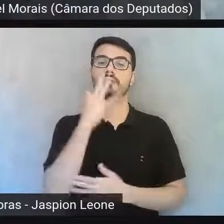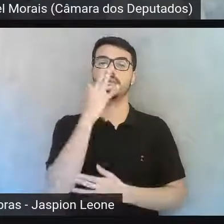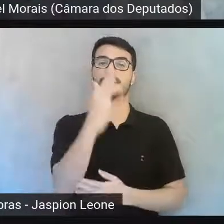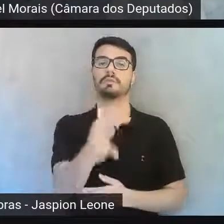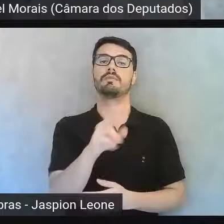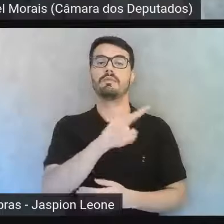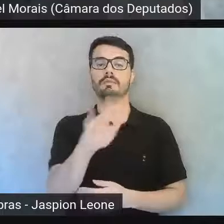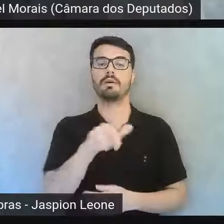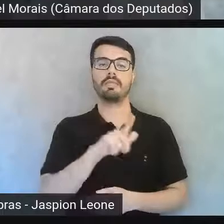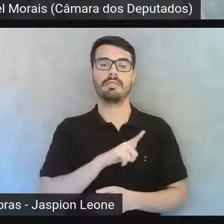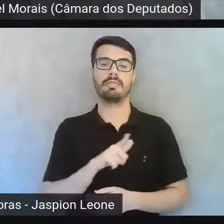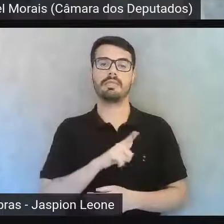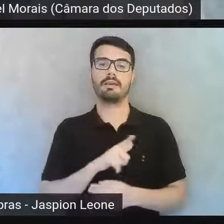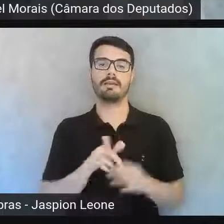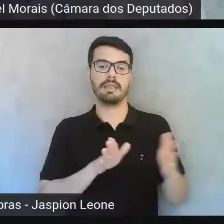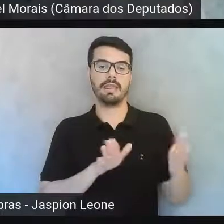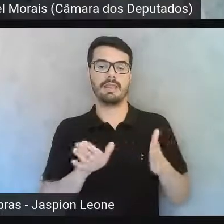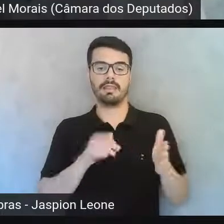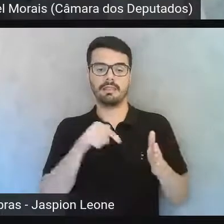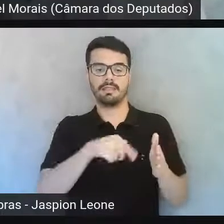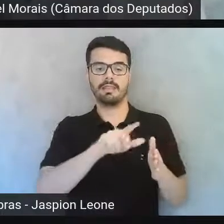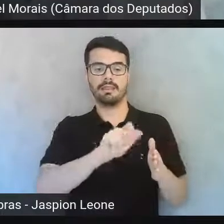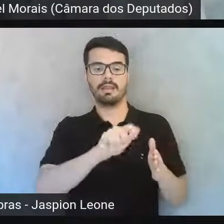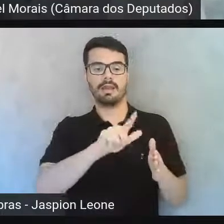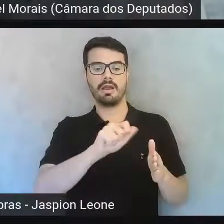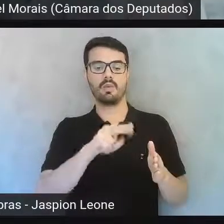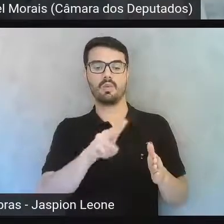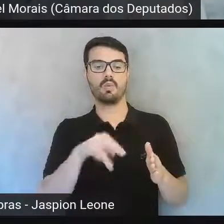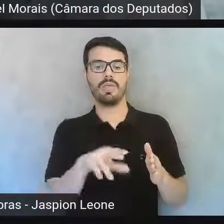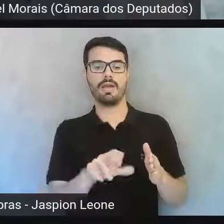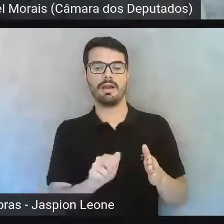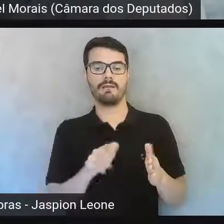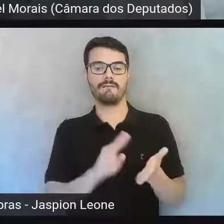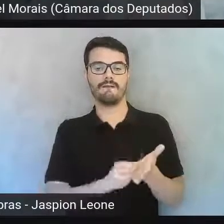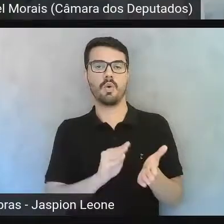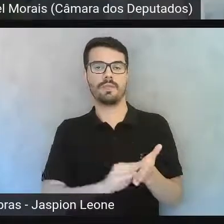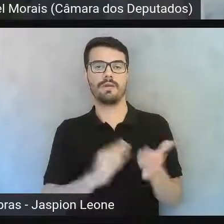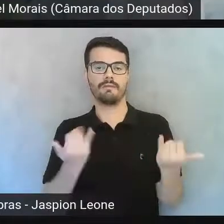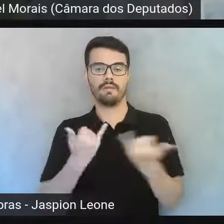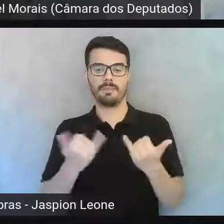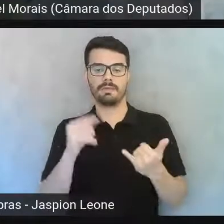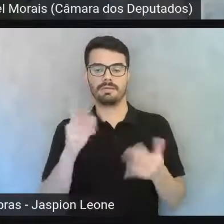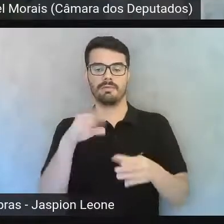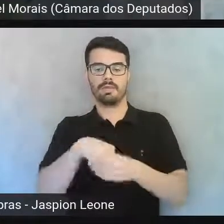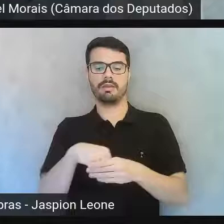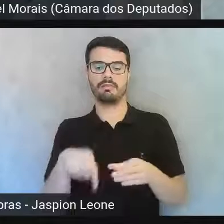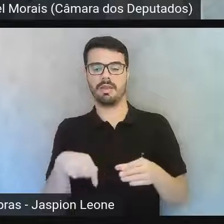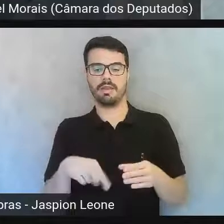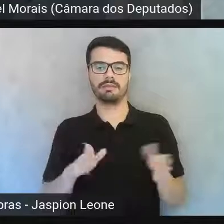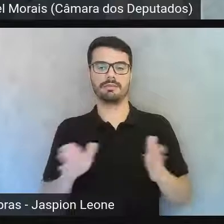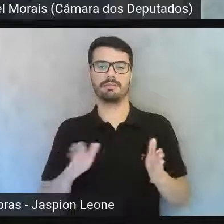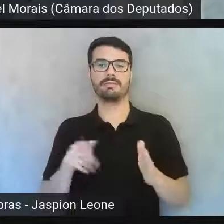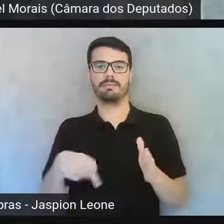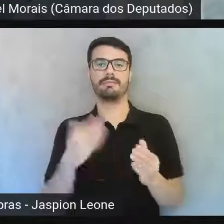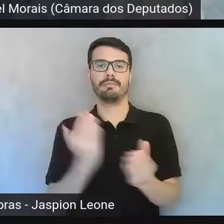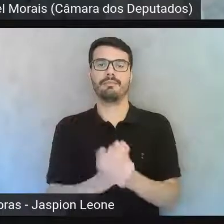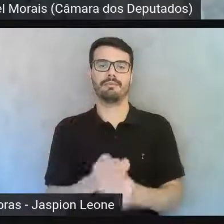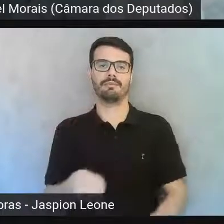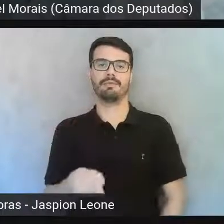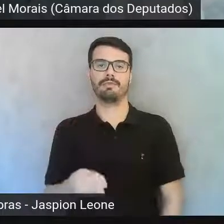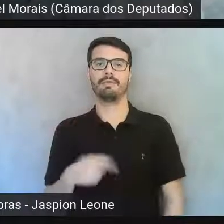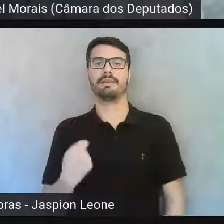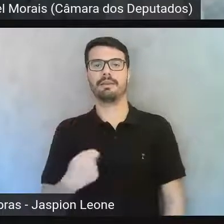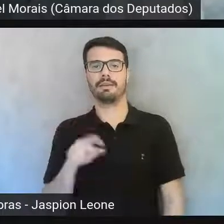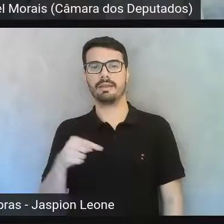vai ter uma lacuna para justificar aquilo no processo. Então, eu acho até, se